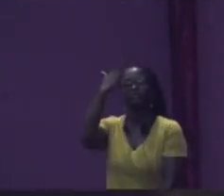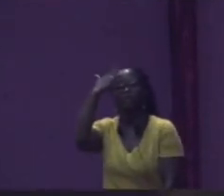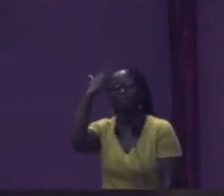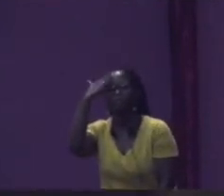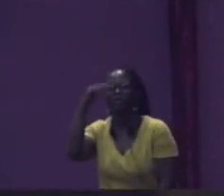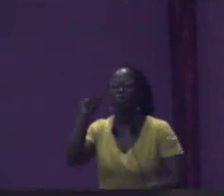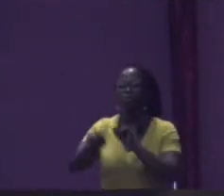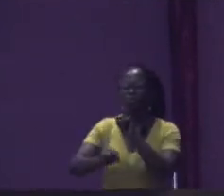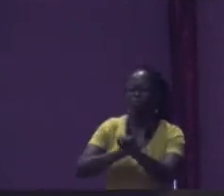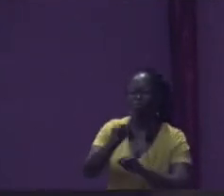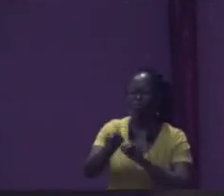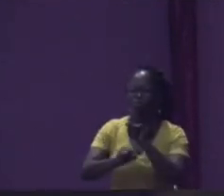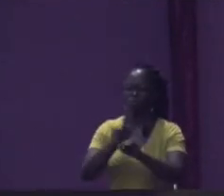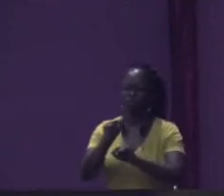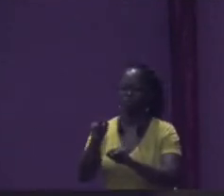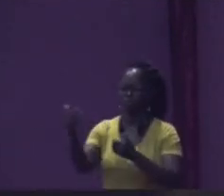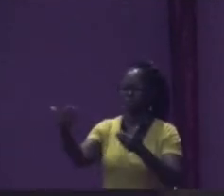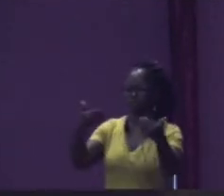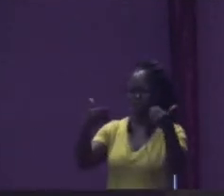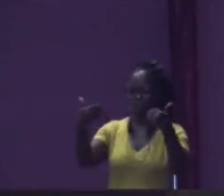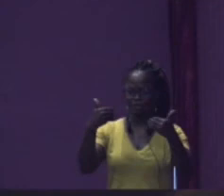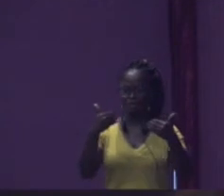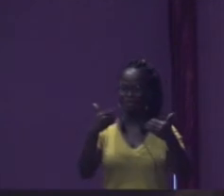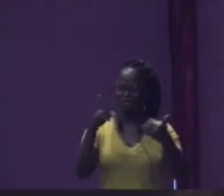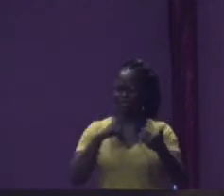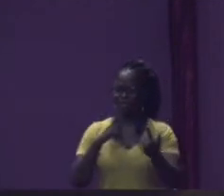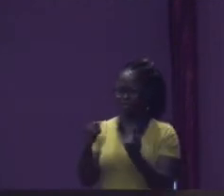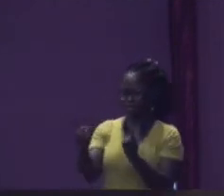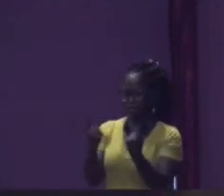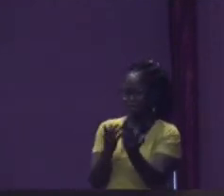saberes em vias, né, que não tem mão dupla, mas